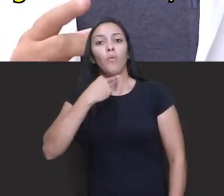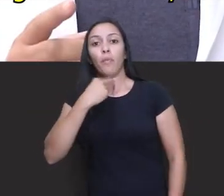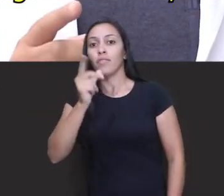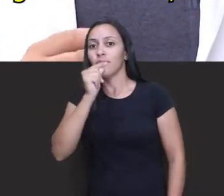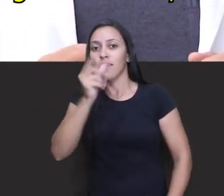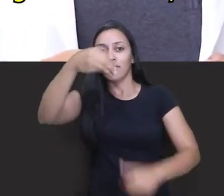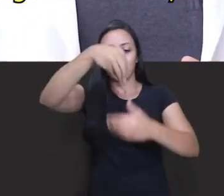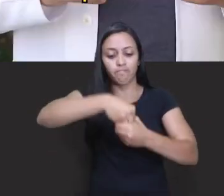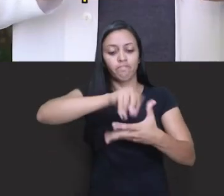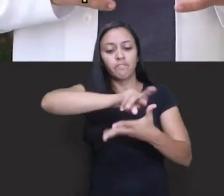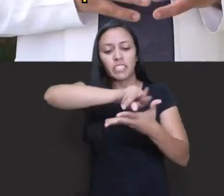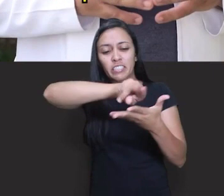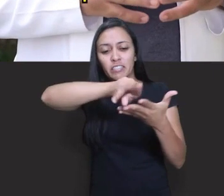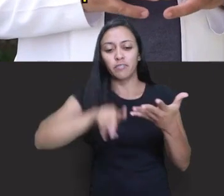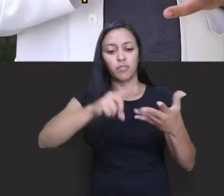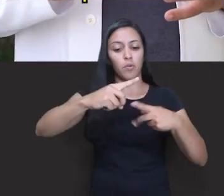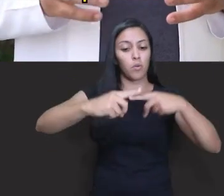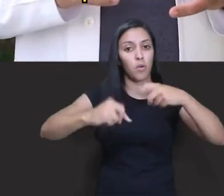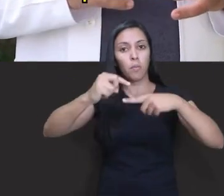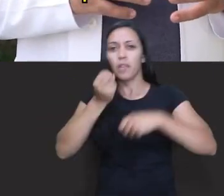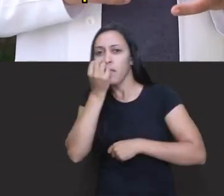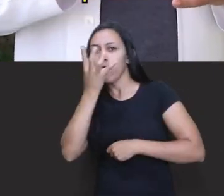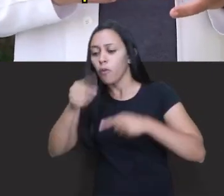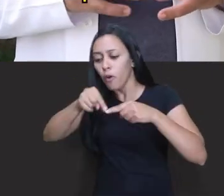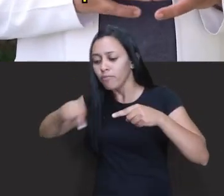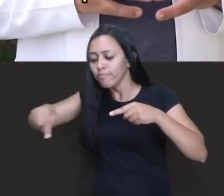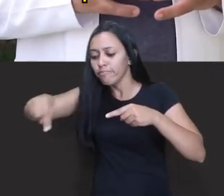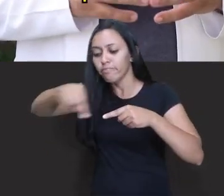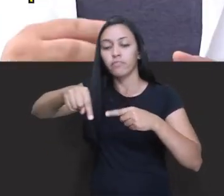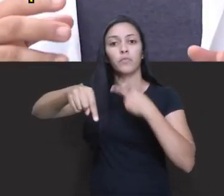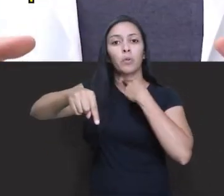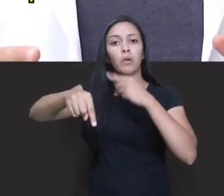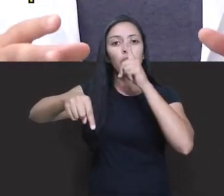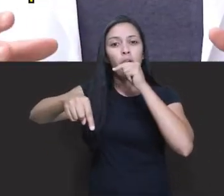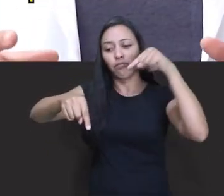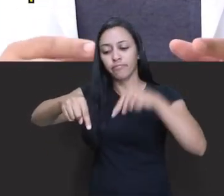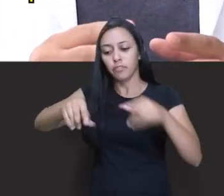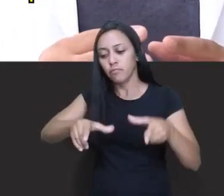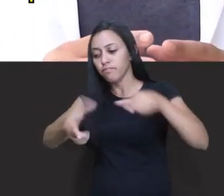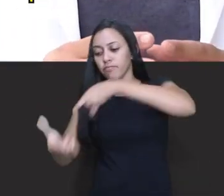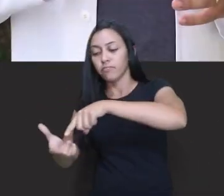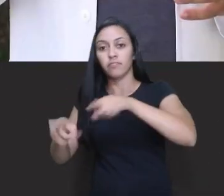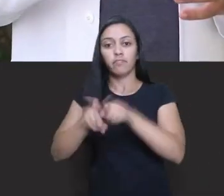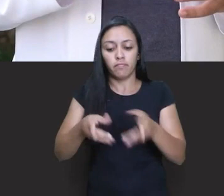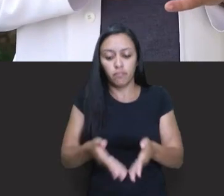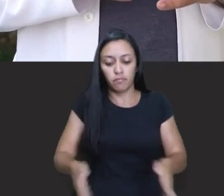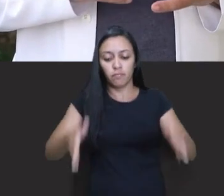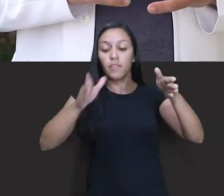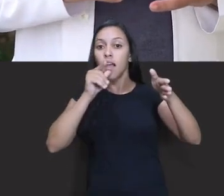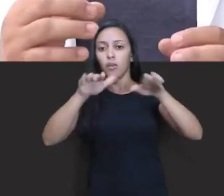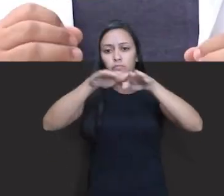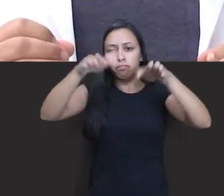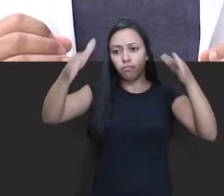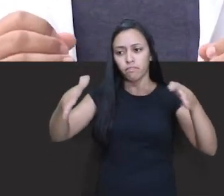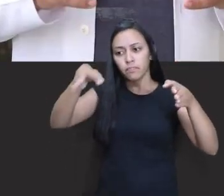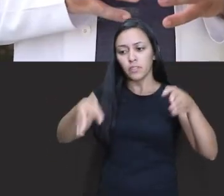tomar alguns cuidados, como não deixar águas em pneus, garrafas ou pratinhos de plantas, ou qualquer objeto que possa acumulá-la. Manter as caixas